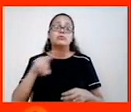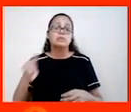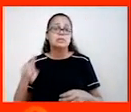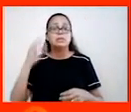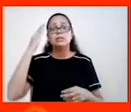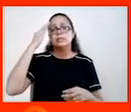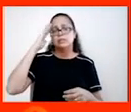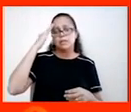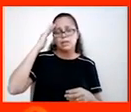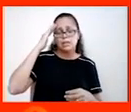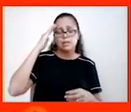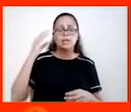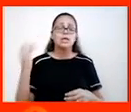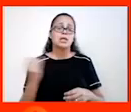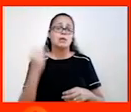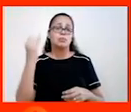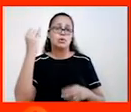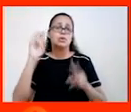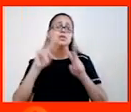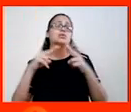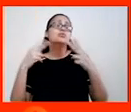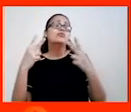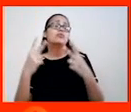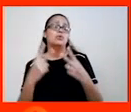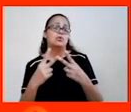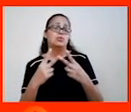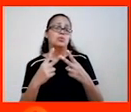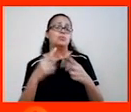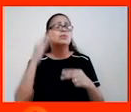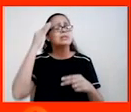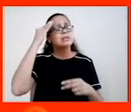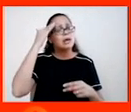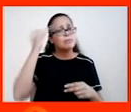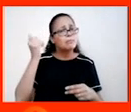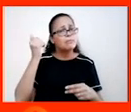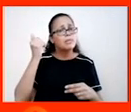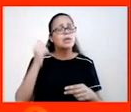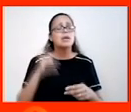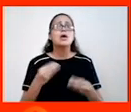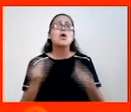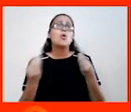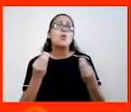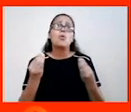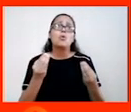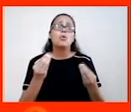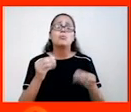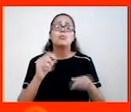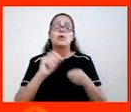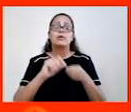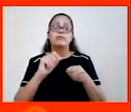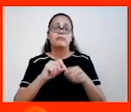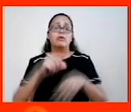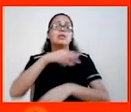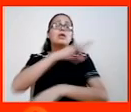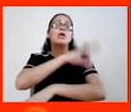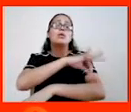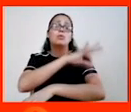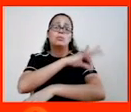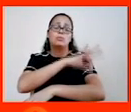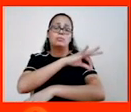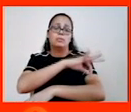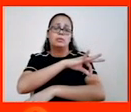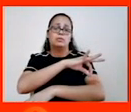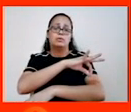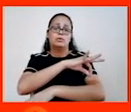né, a importância, o volume, né, ter uma noção de como que é a produção de petróleo, quais são os dados acerca